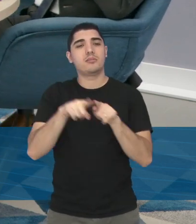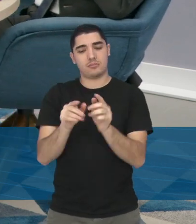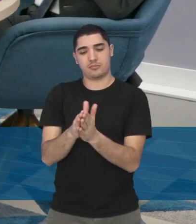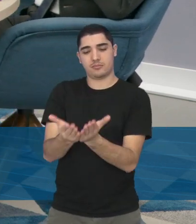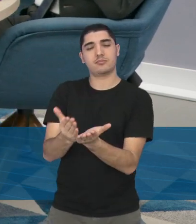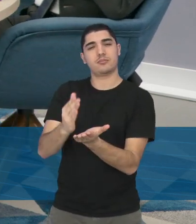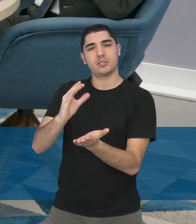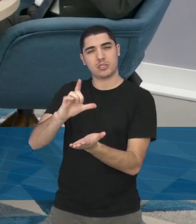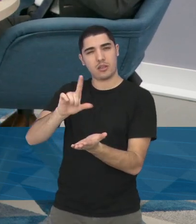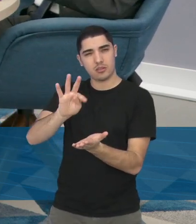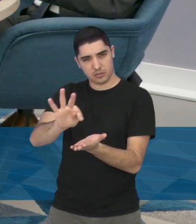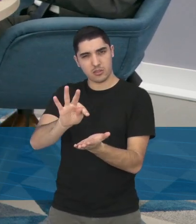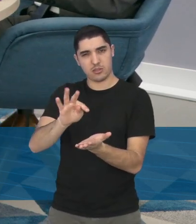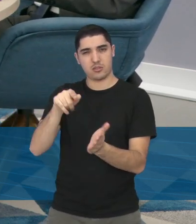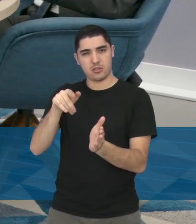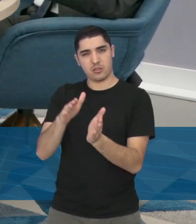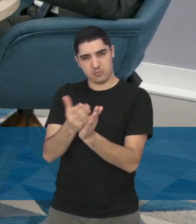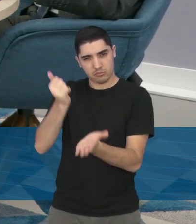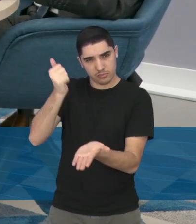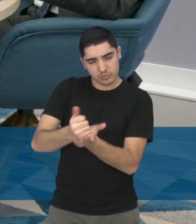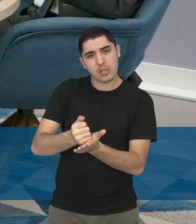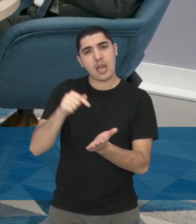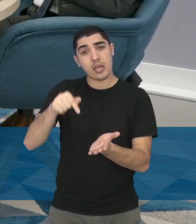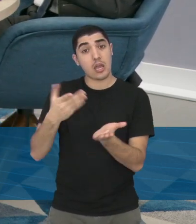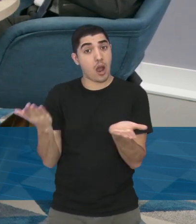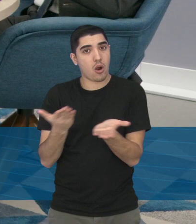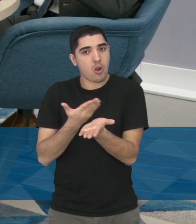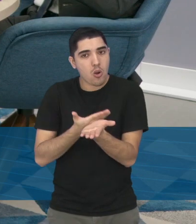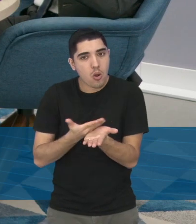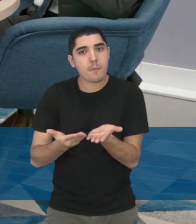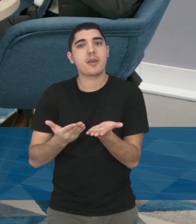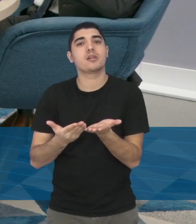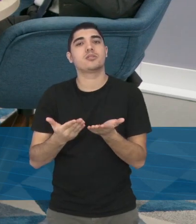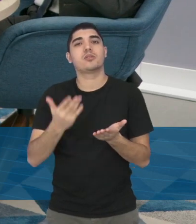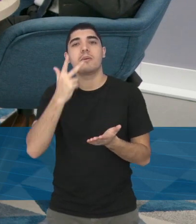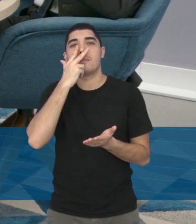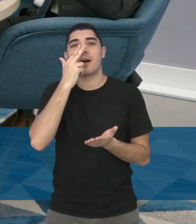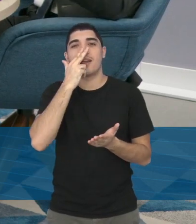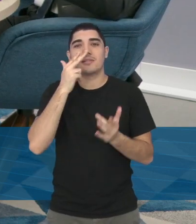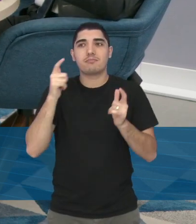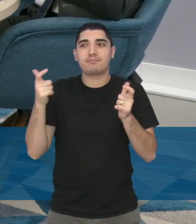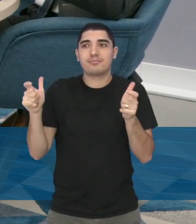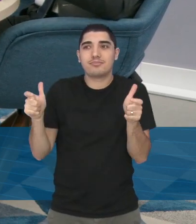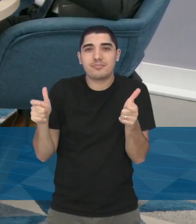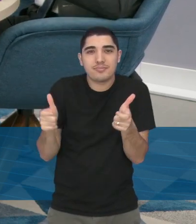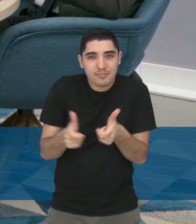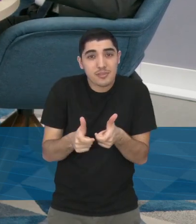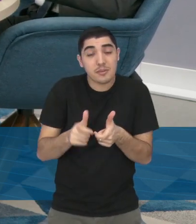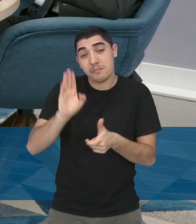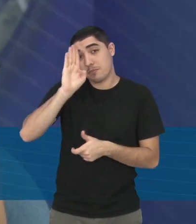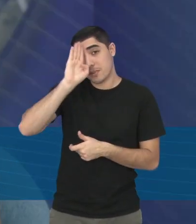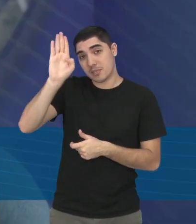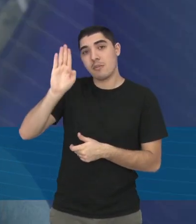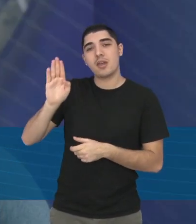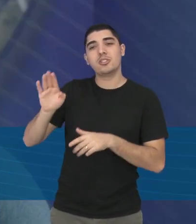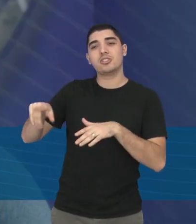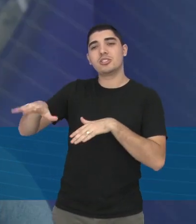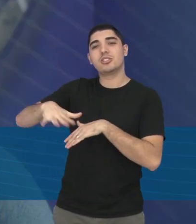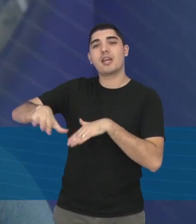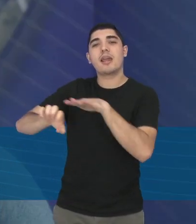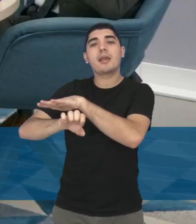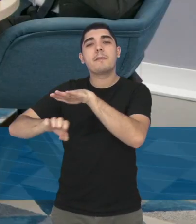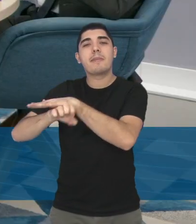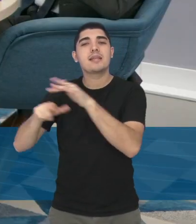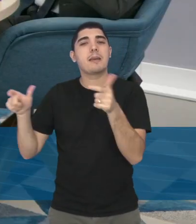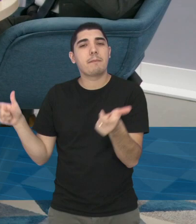da CLT. CLT é um modelo que está cada vez mais em desuso, né? Muitas empresas, principalmente as